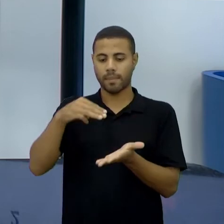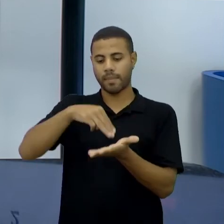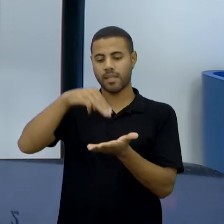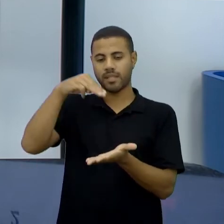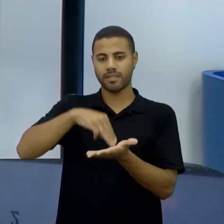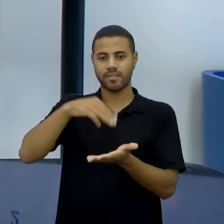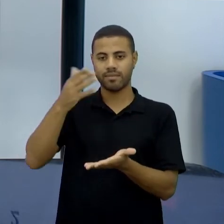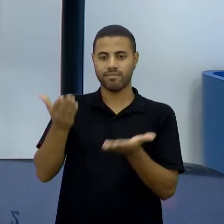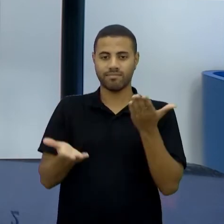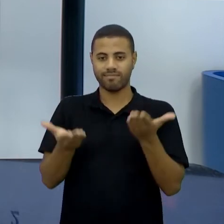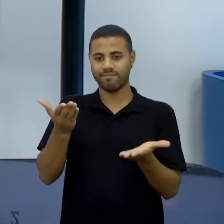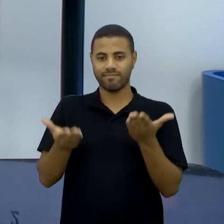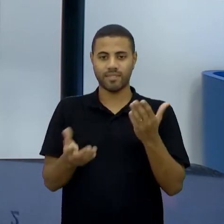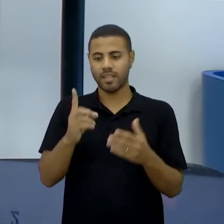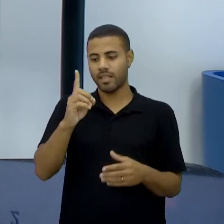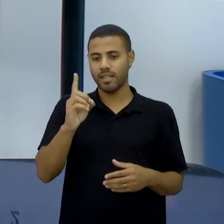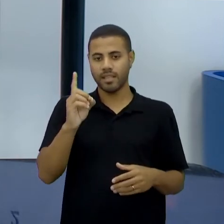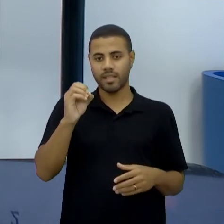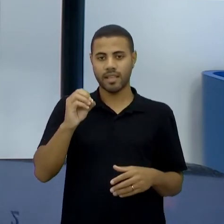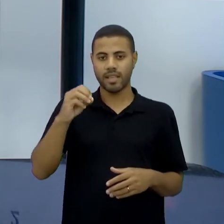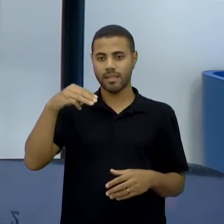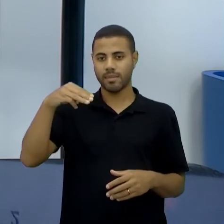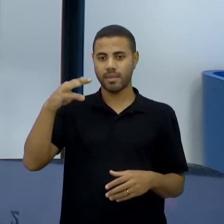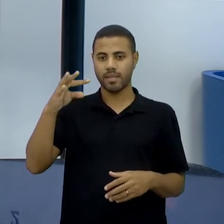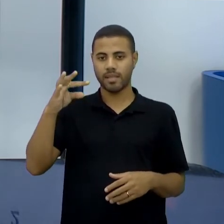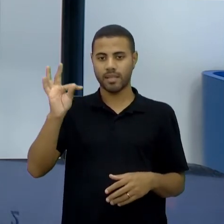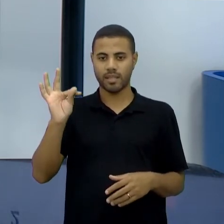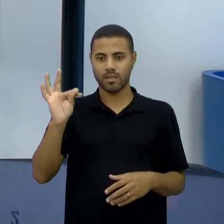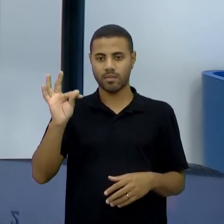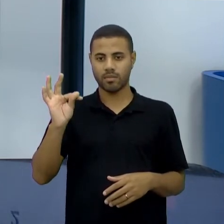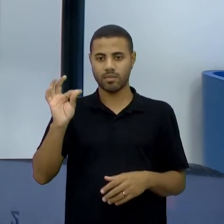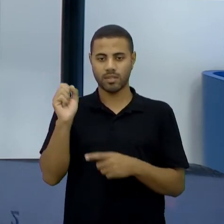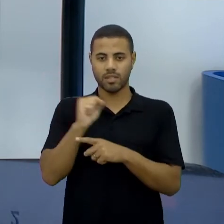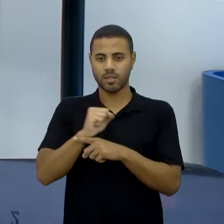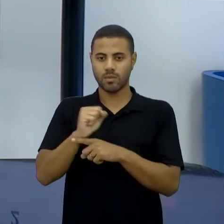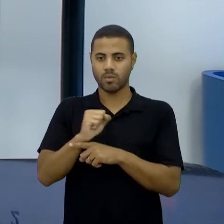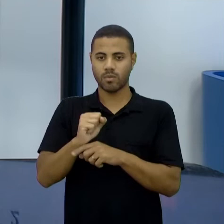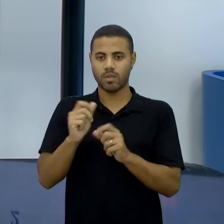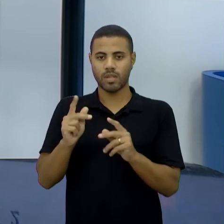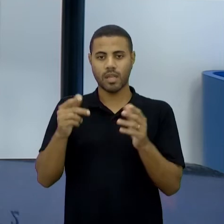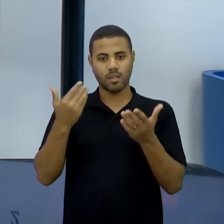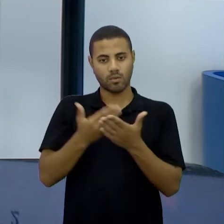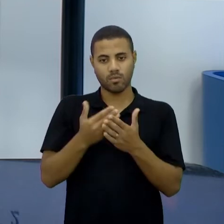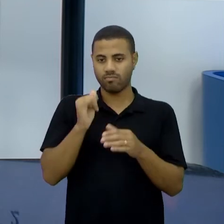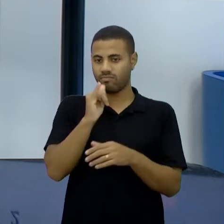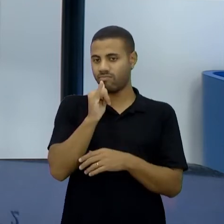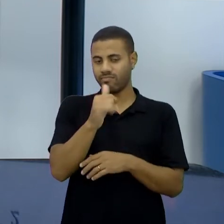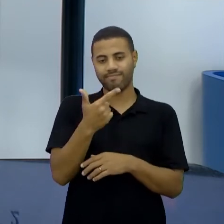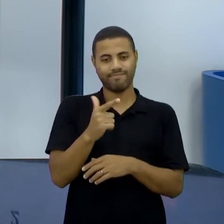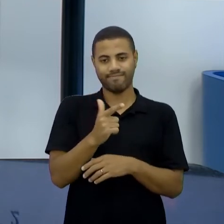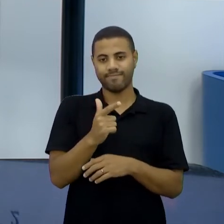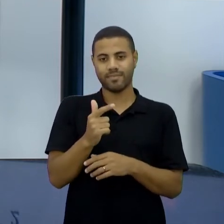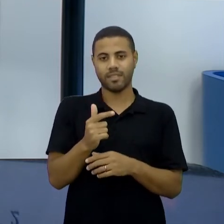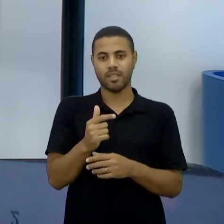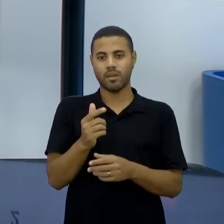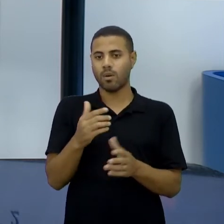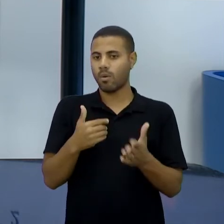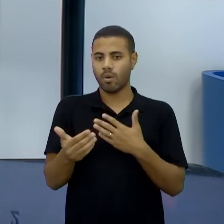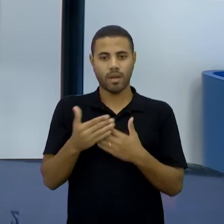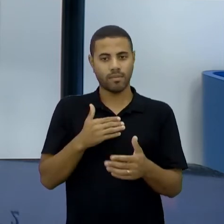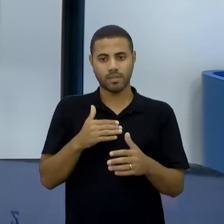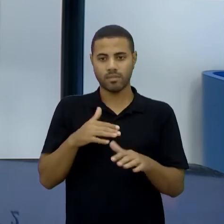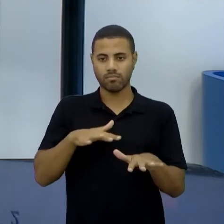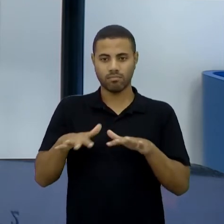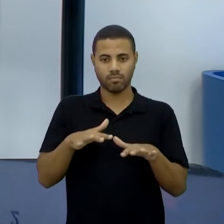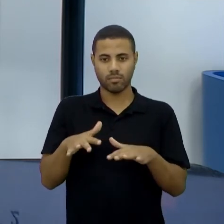bom? É 10 metros por segundo, isso você também tem que saber. Nesses estudos aqui, ninguém vai ficar te contando, tá bom? Quando a gente faz alguma coisa